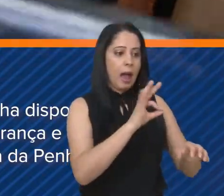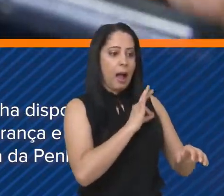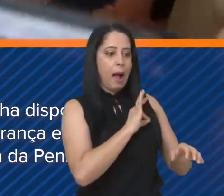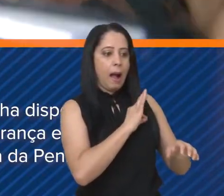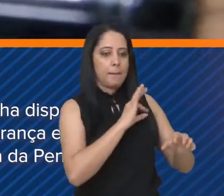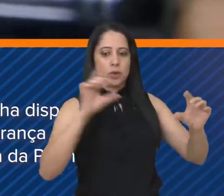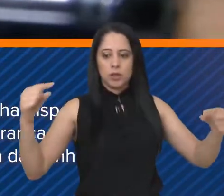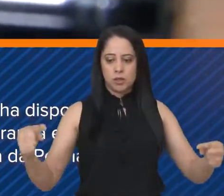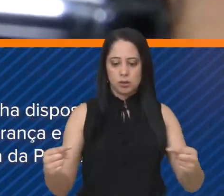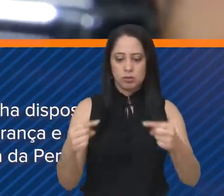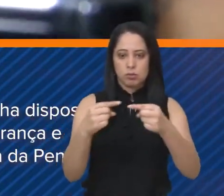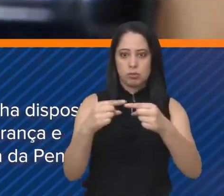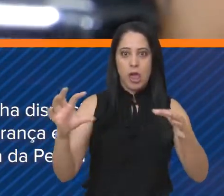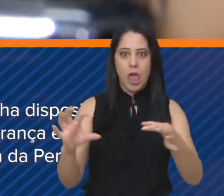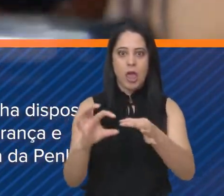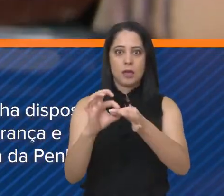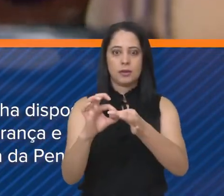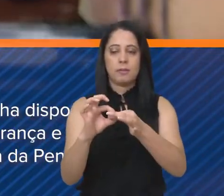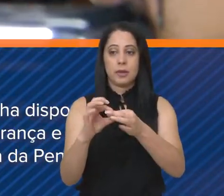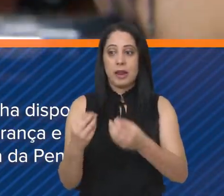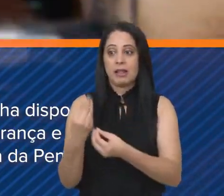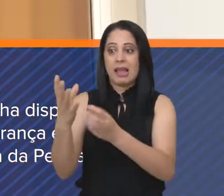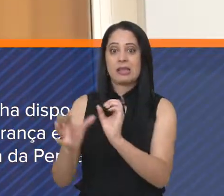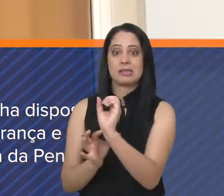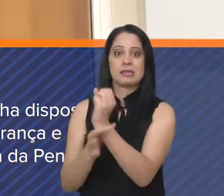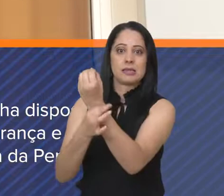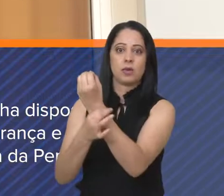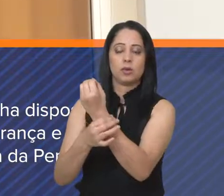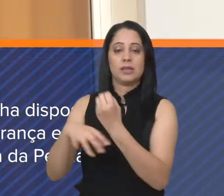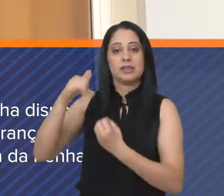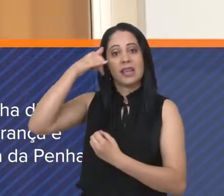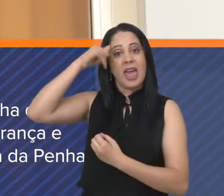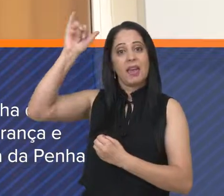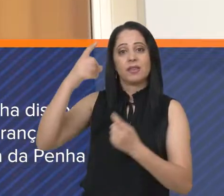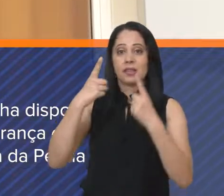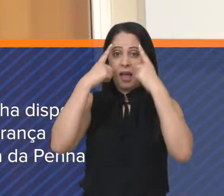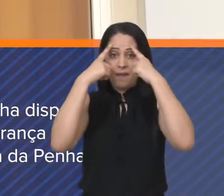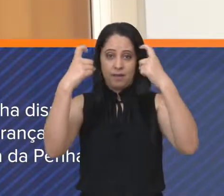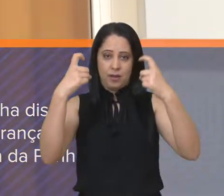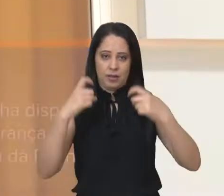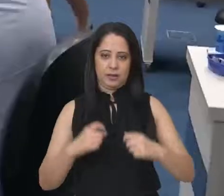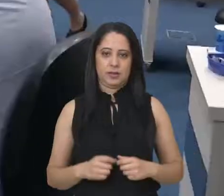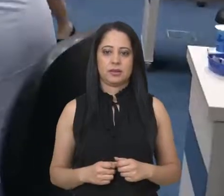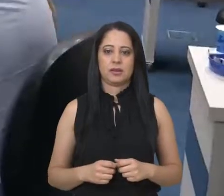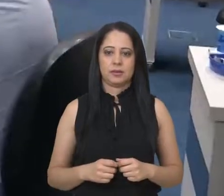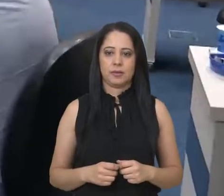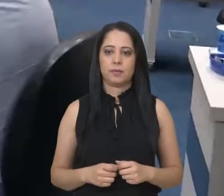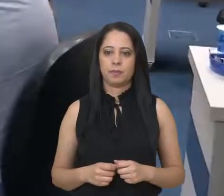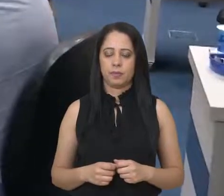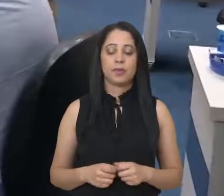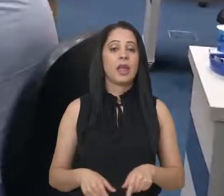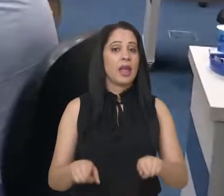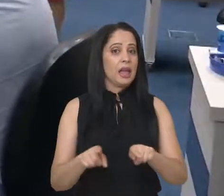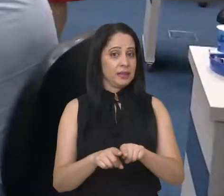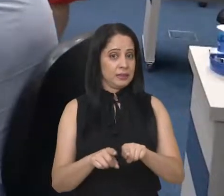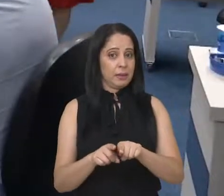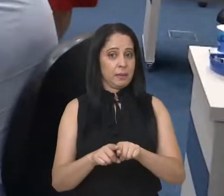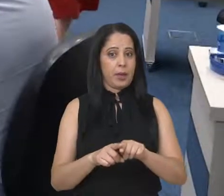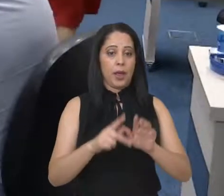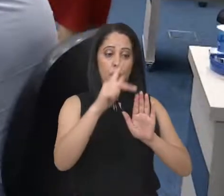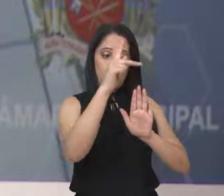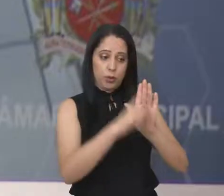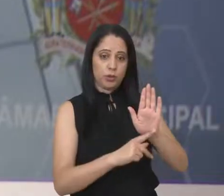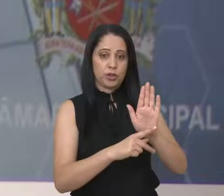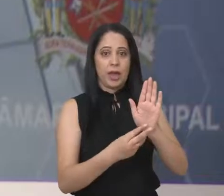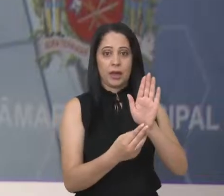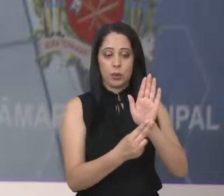pânico integrado ao Centro de Segurança e Inteligência para auxiliar na Patrulha Maria da Penha. Os parlamentares ainda devem apreciar o